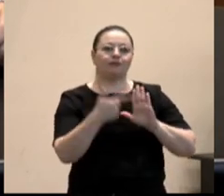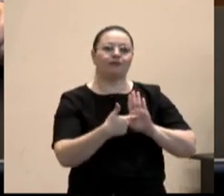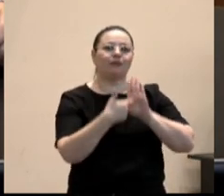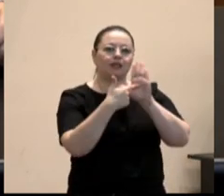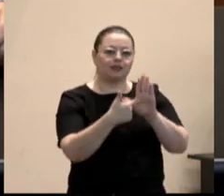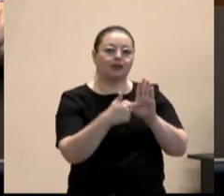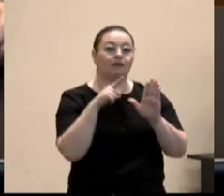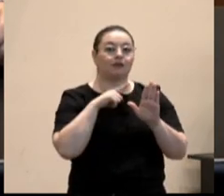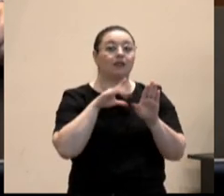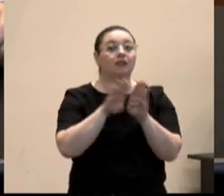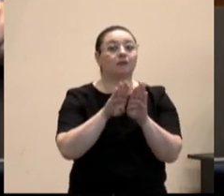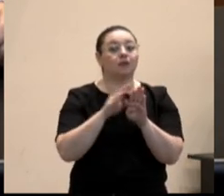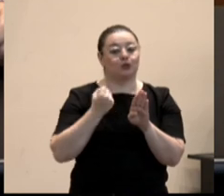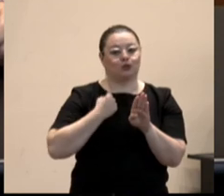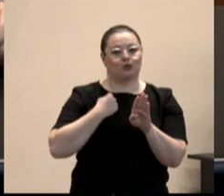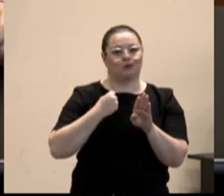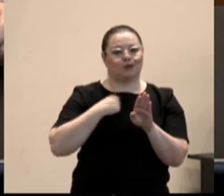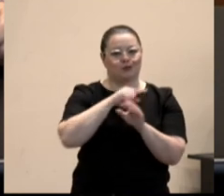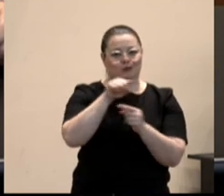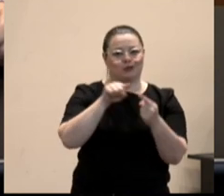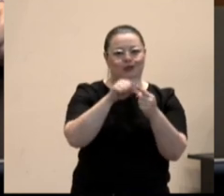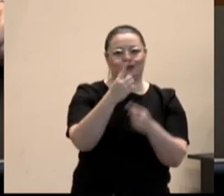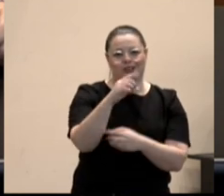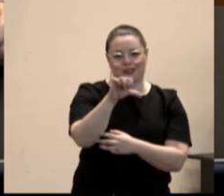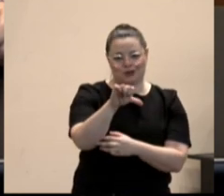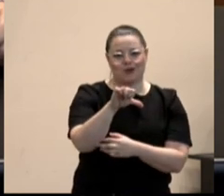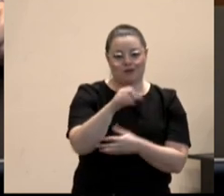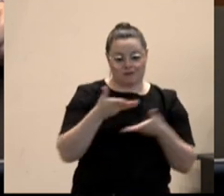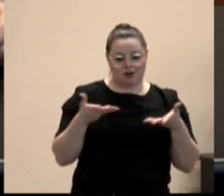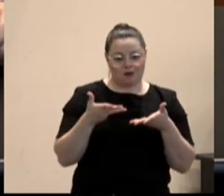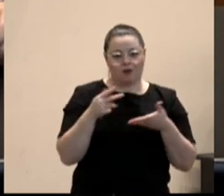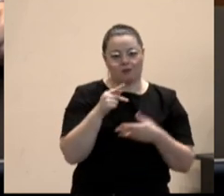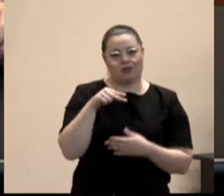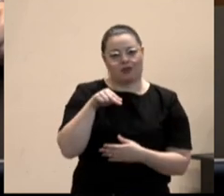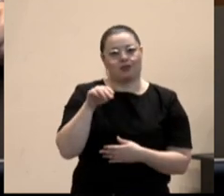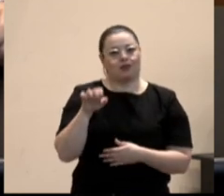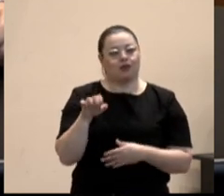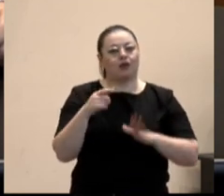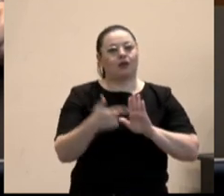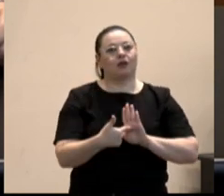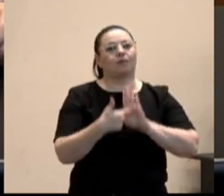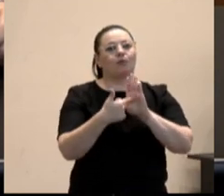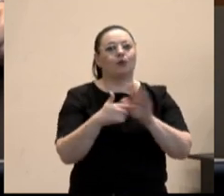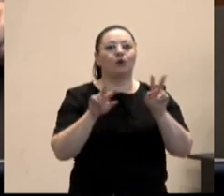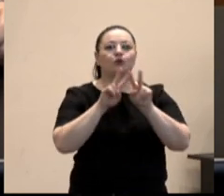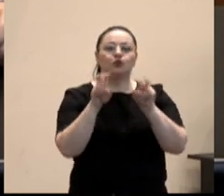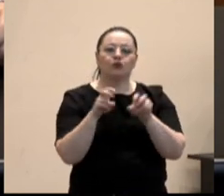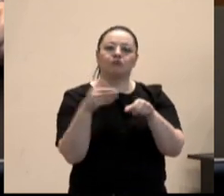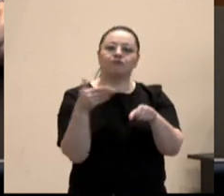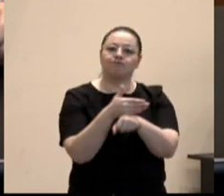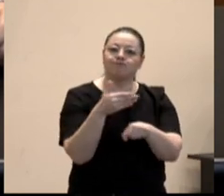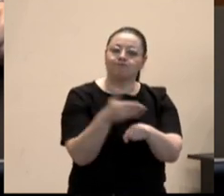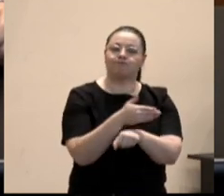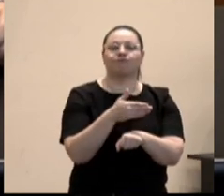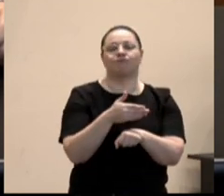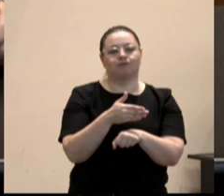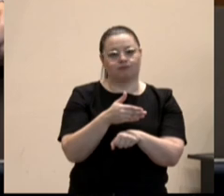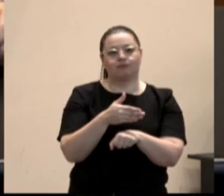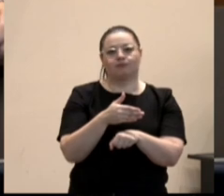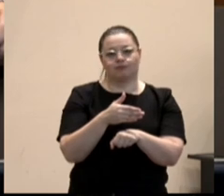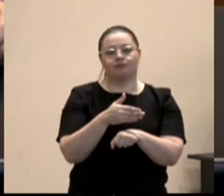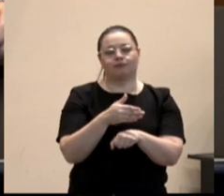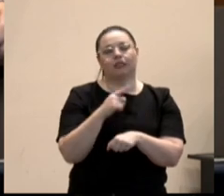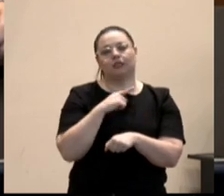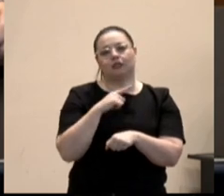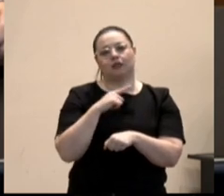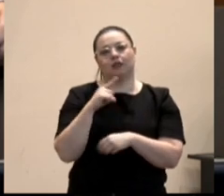meta 19 do atual Plano Nacional, que trata com a ideia de políticas de acesso, ali a